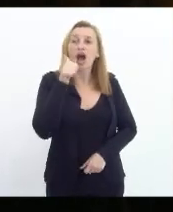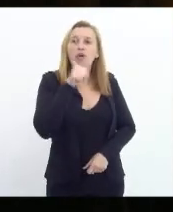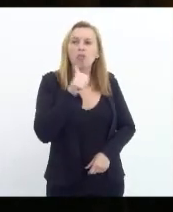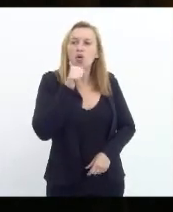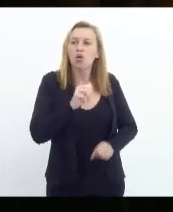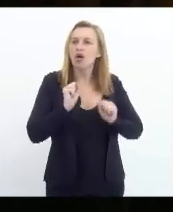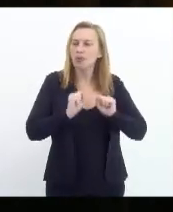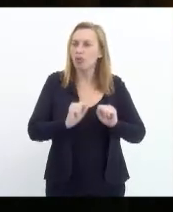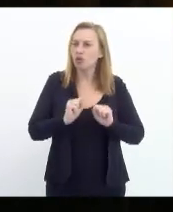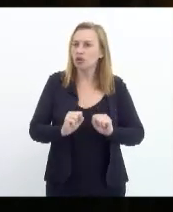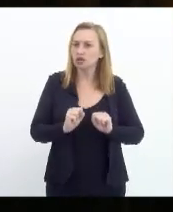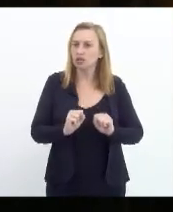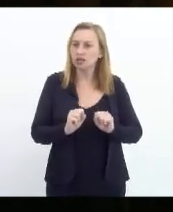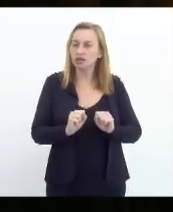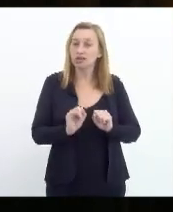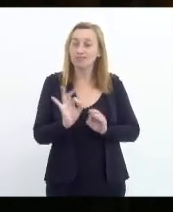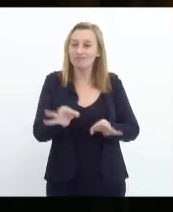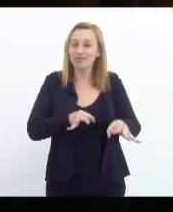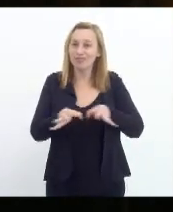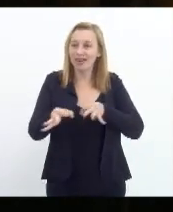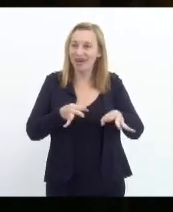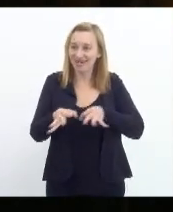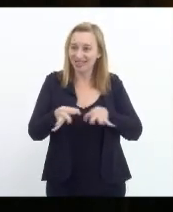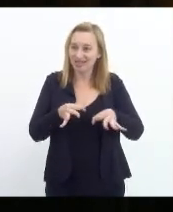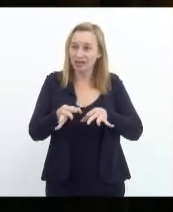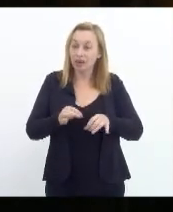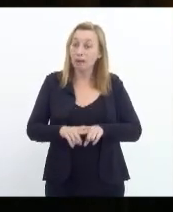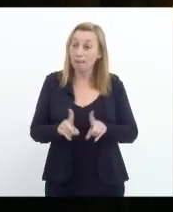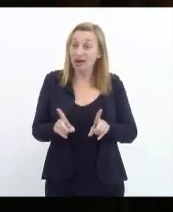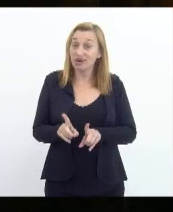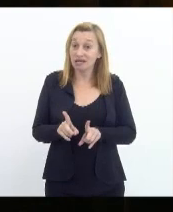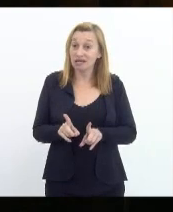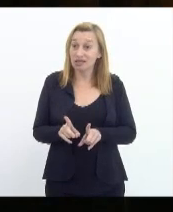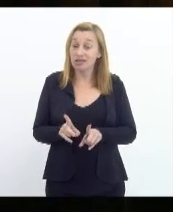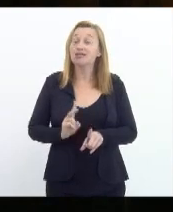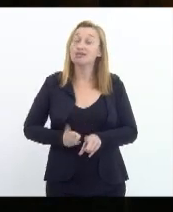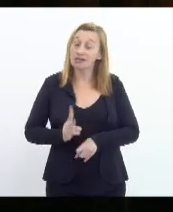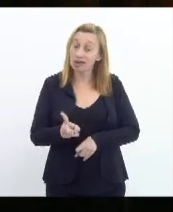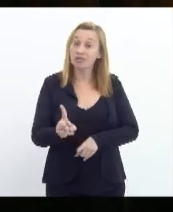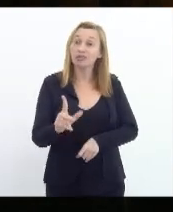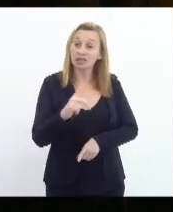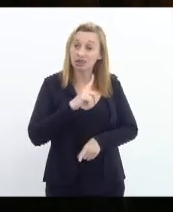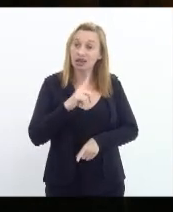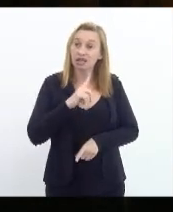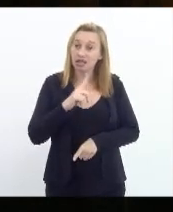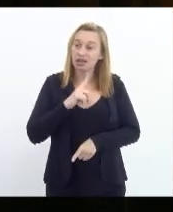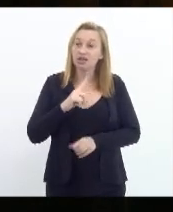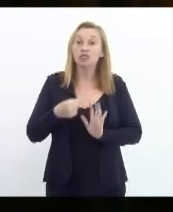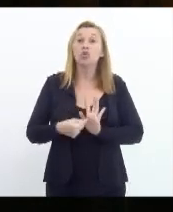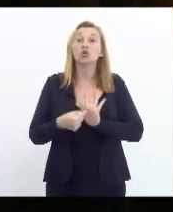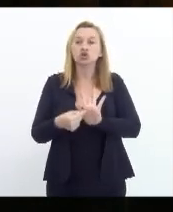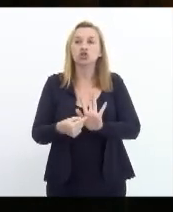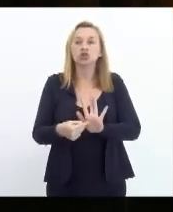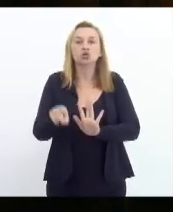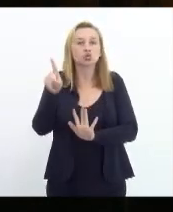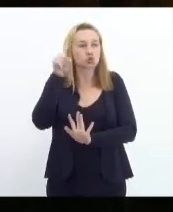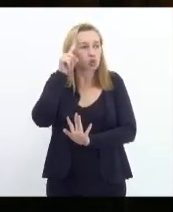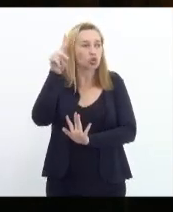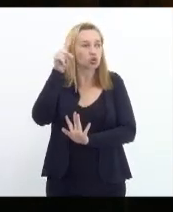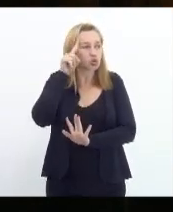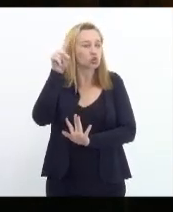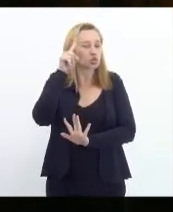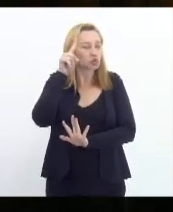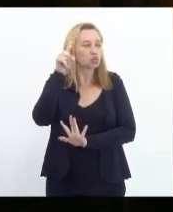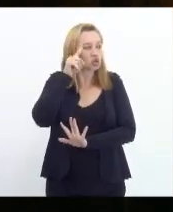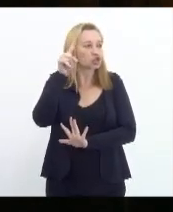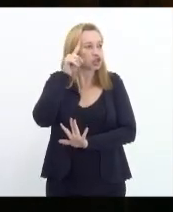mulher ela pode ser extremamente preparada mas ela sempre tem que estar demonstrando isso